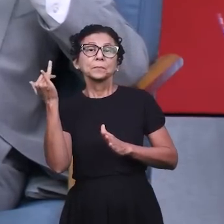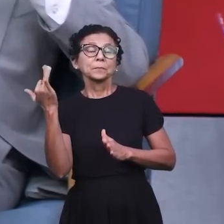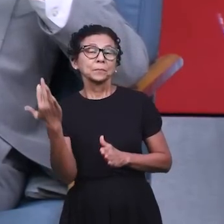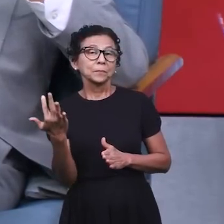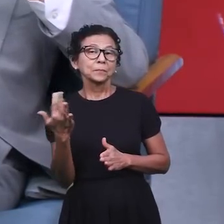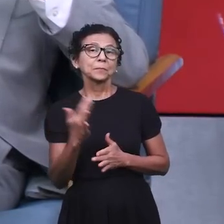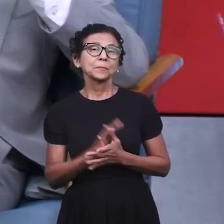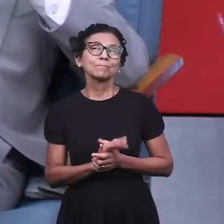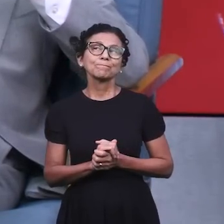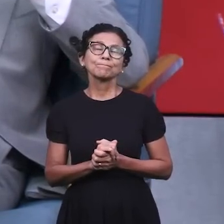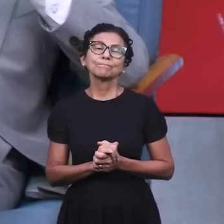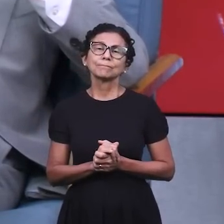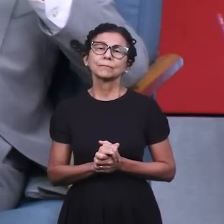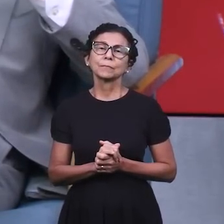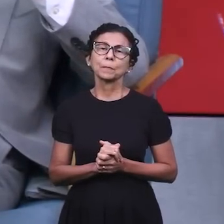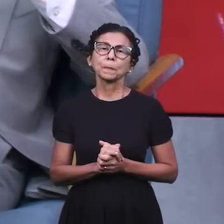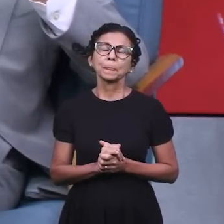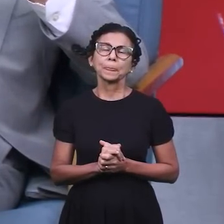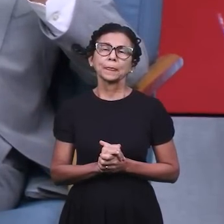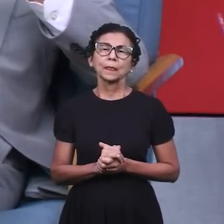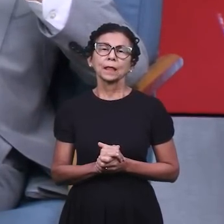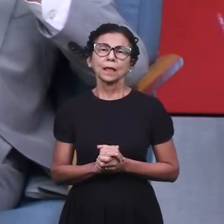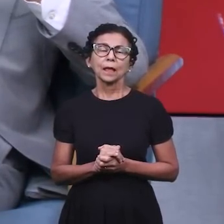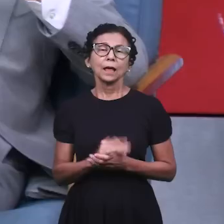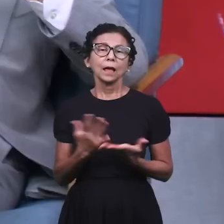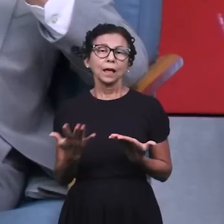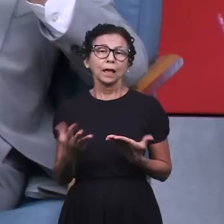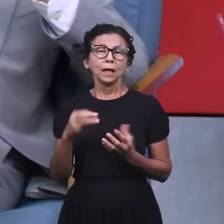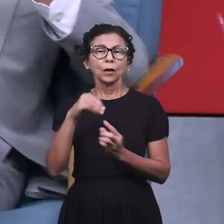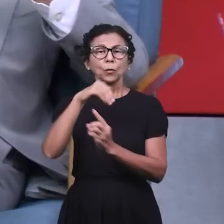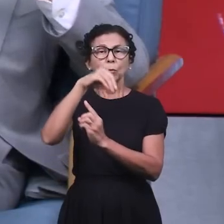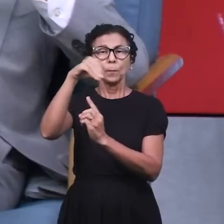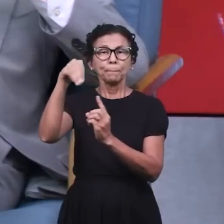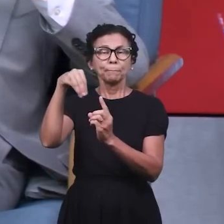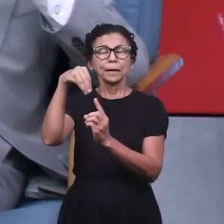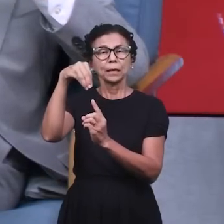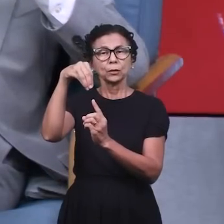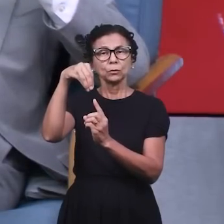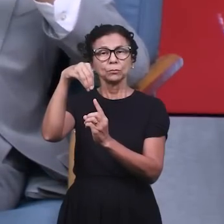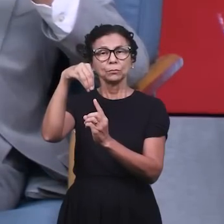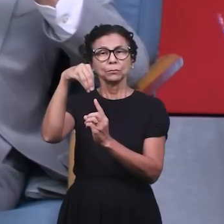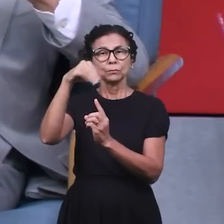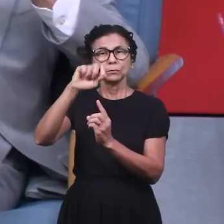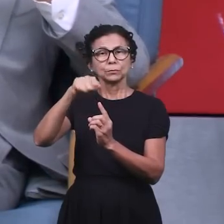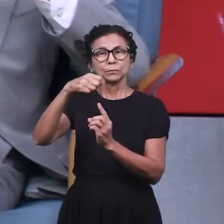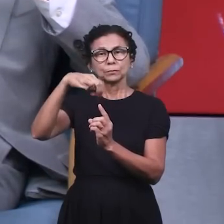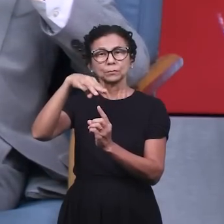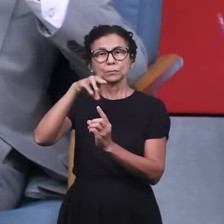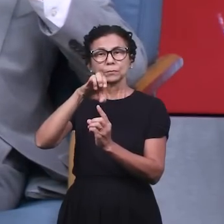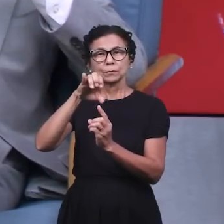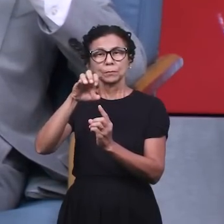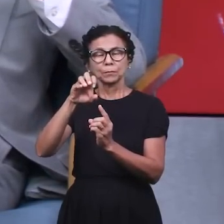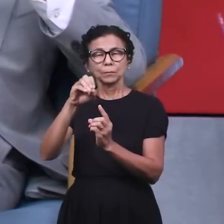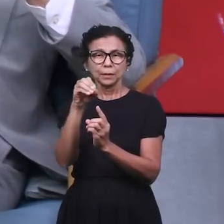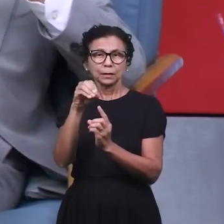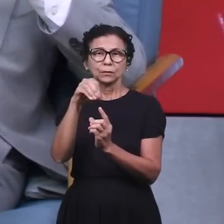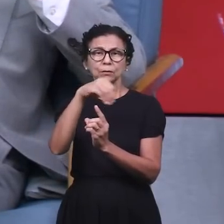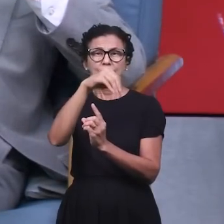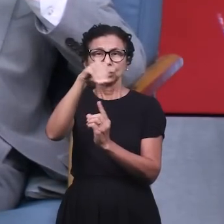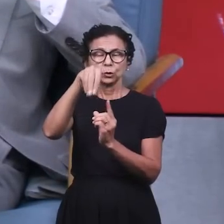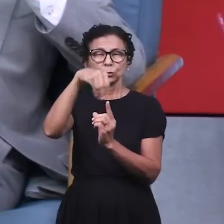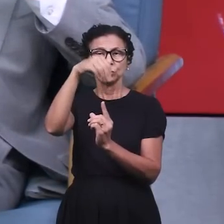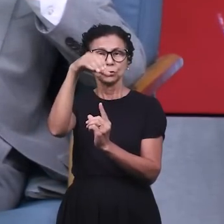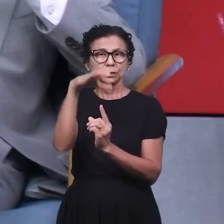madrugada como o recurso da graça, aquilo que o Senhor permite, aquilo que o Senhor nos dá para